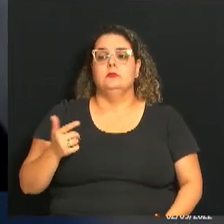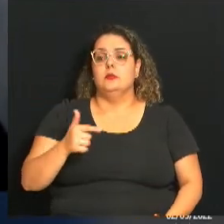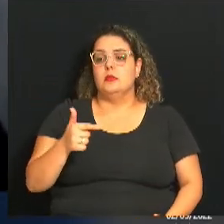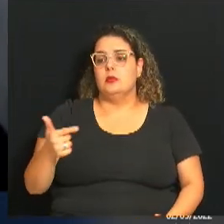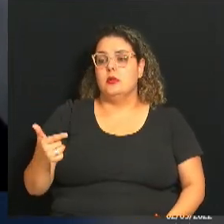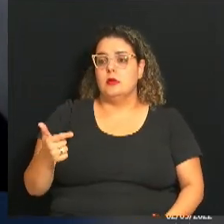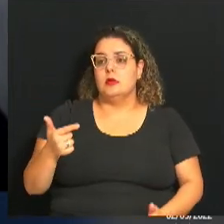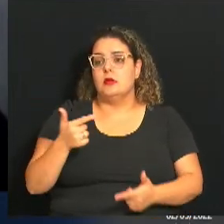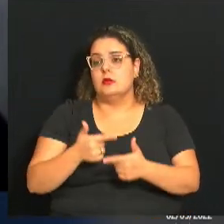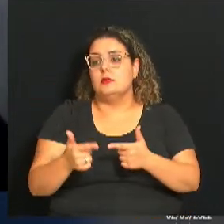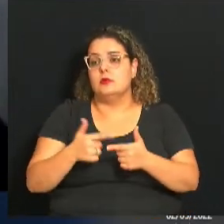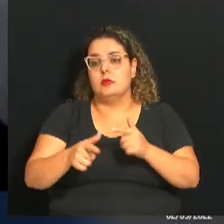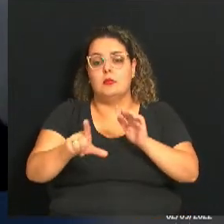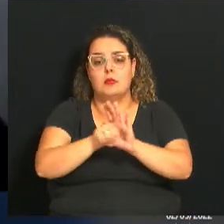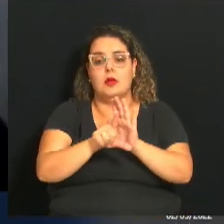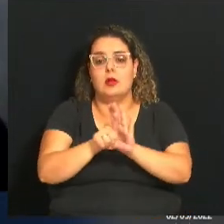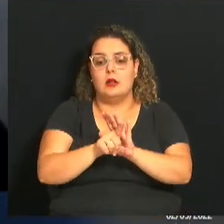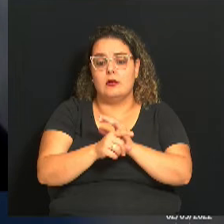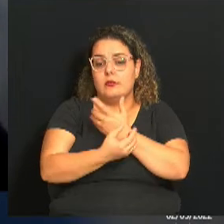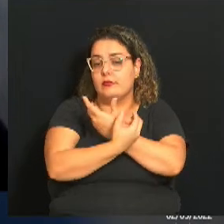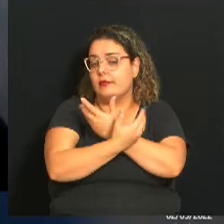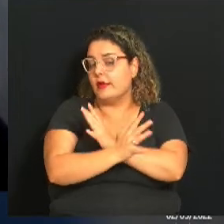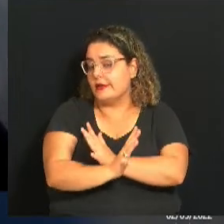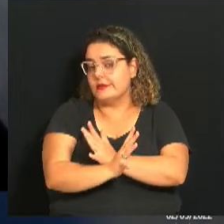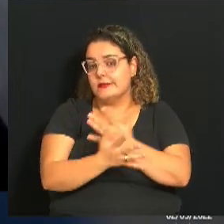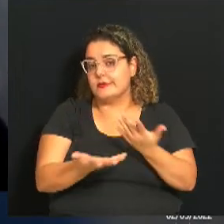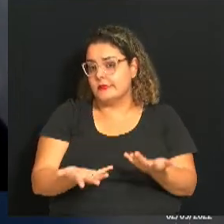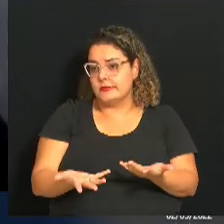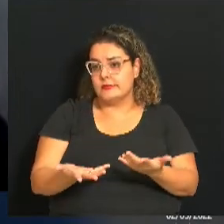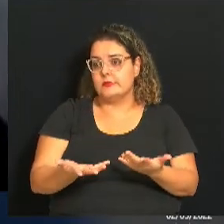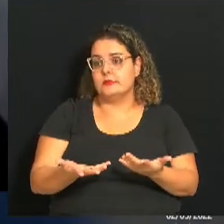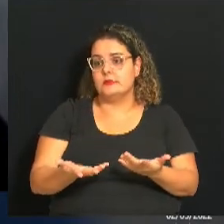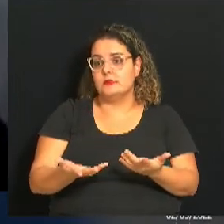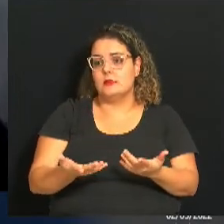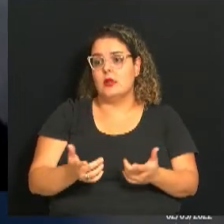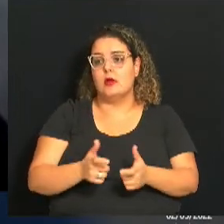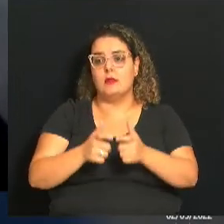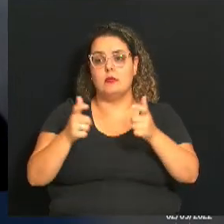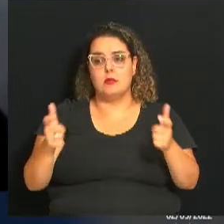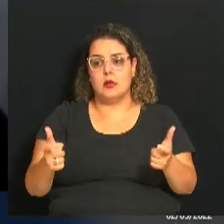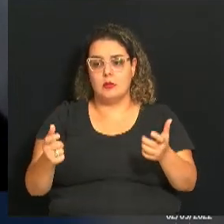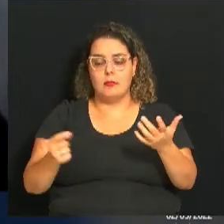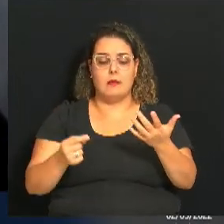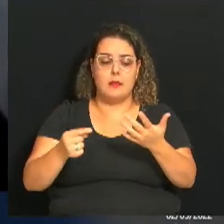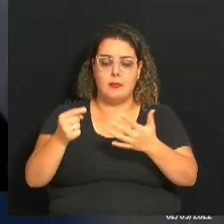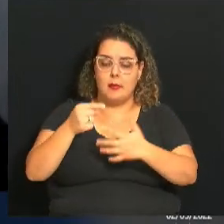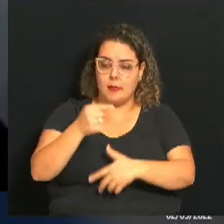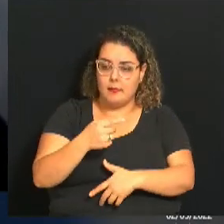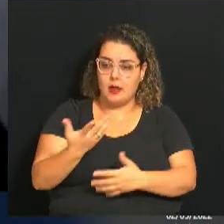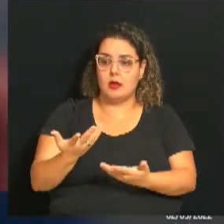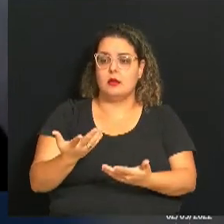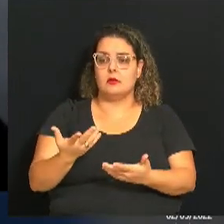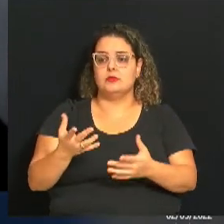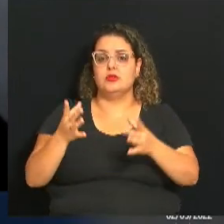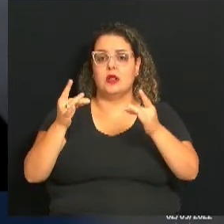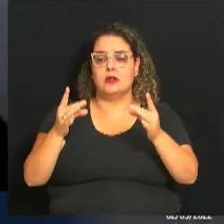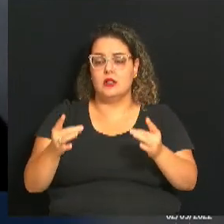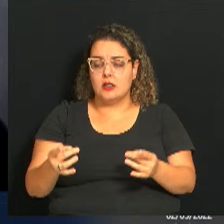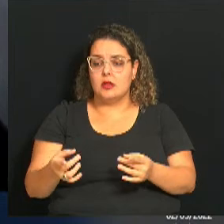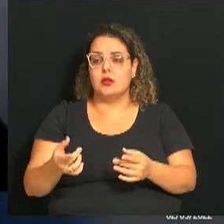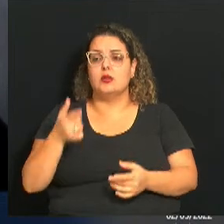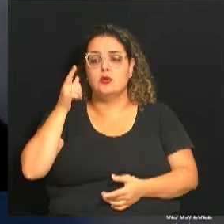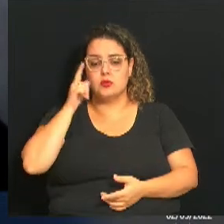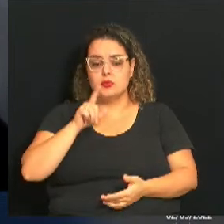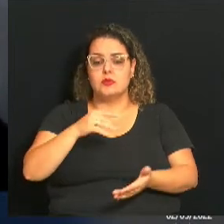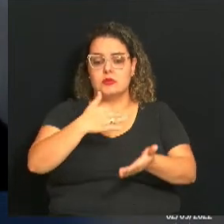inócua, concorda? Então, a maioria dos hidrômetros e das pontas e dos IPTUs que a Finanças conseguiu fazer o